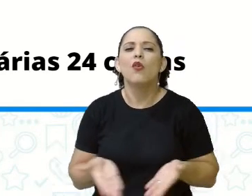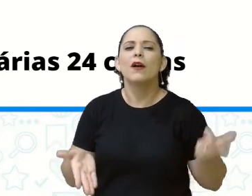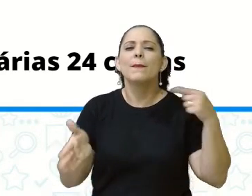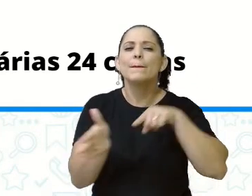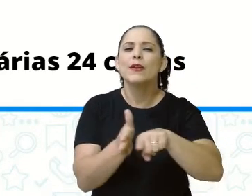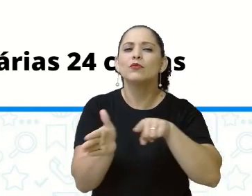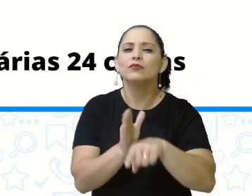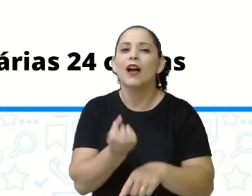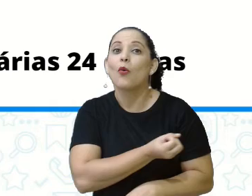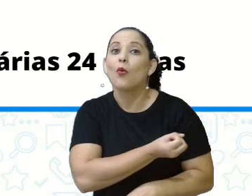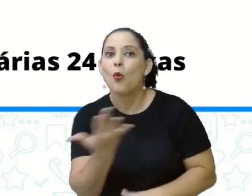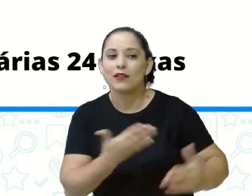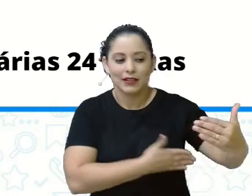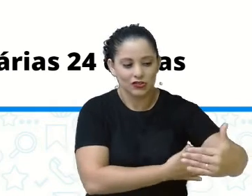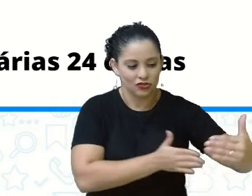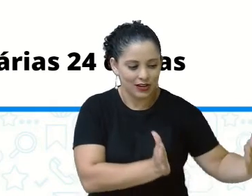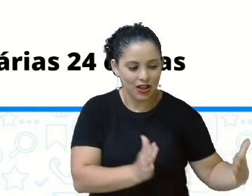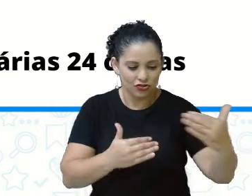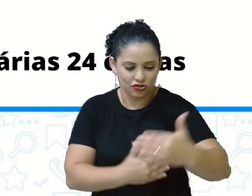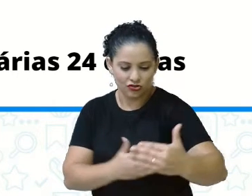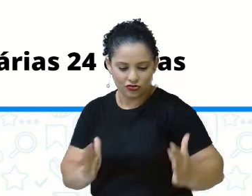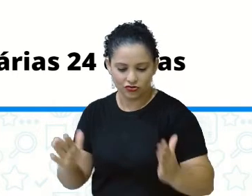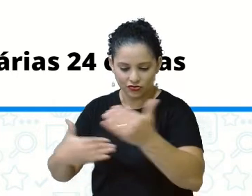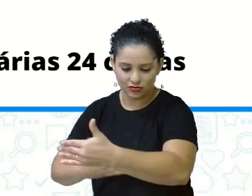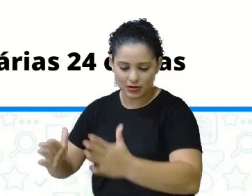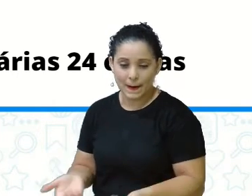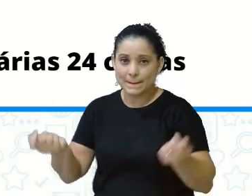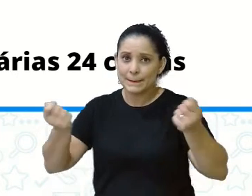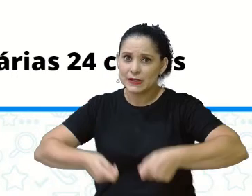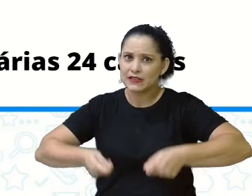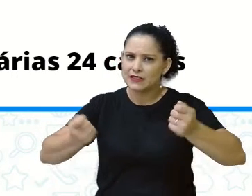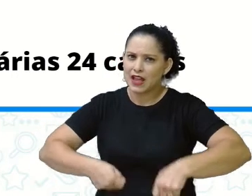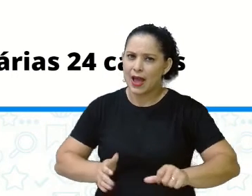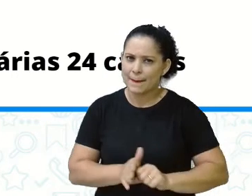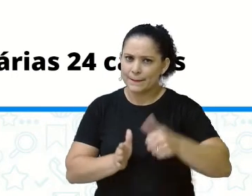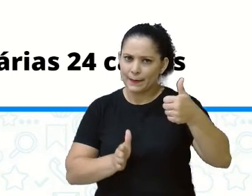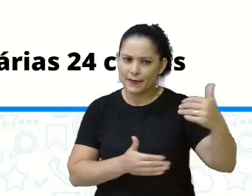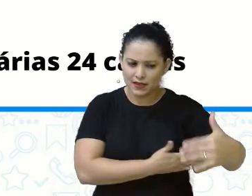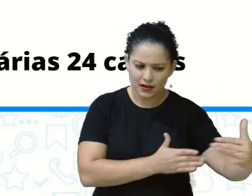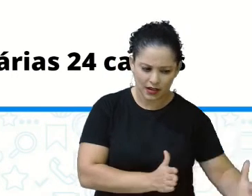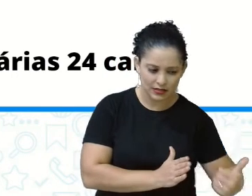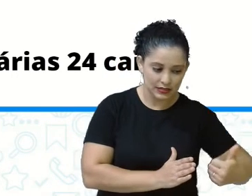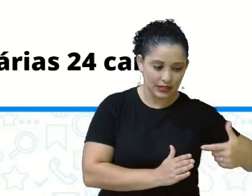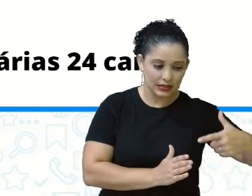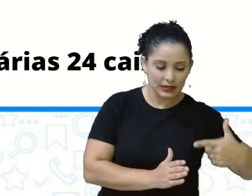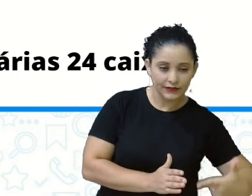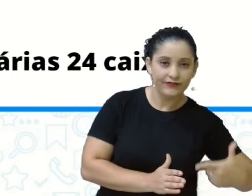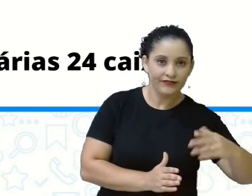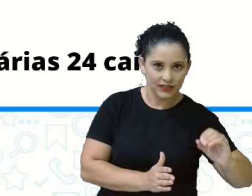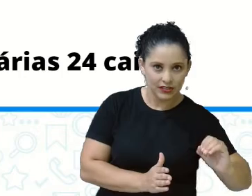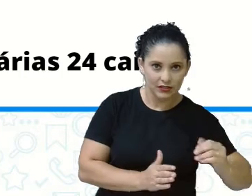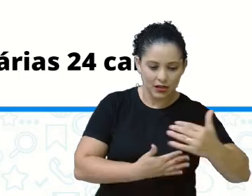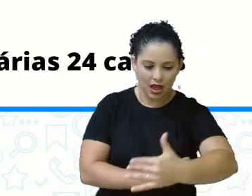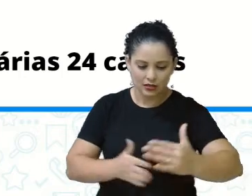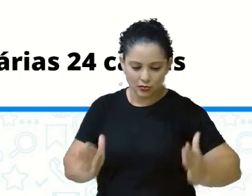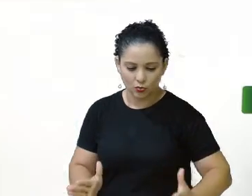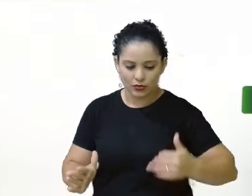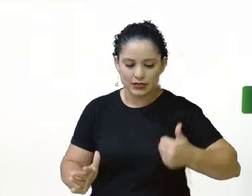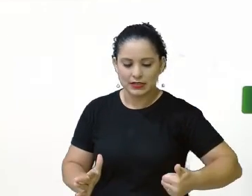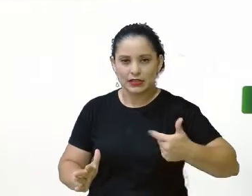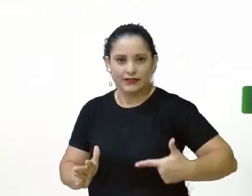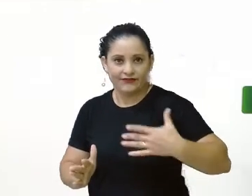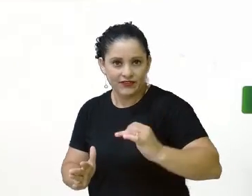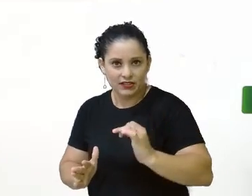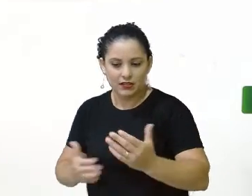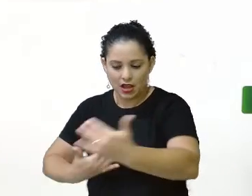necessárias. Eu vou pegar a primeira caixa, botar 120 livros. Outra caixa, 120 livros. Até chegar